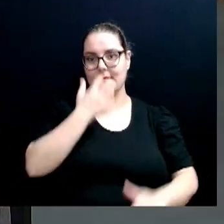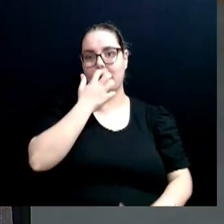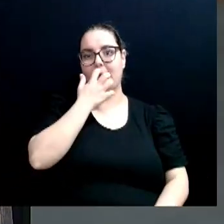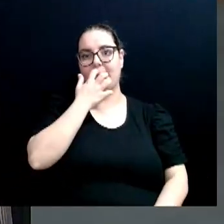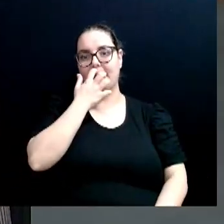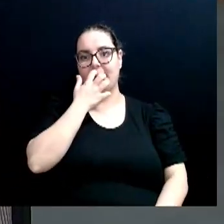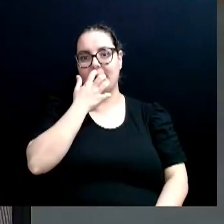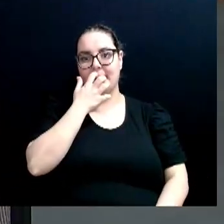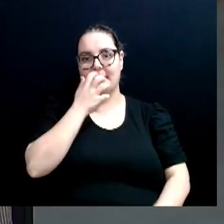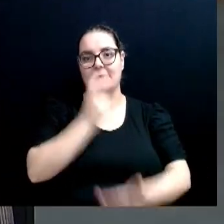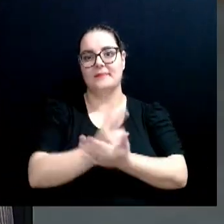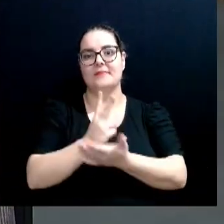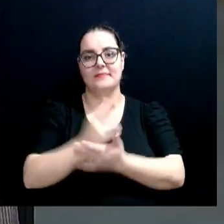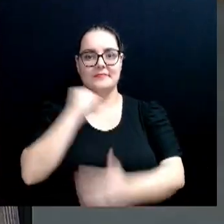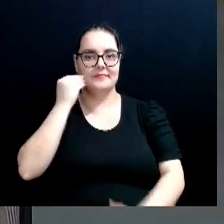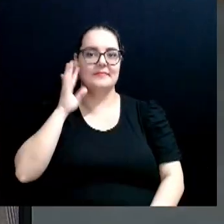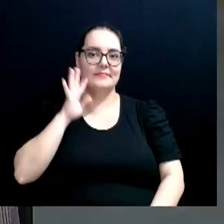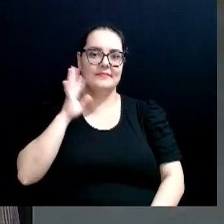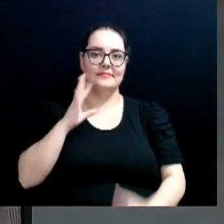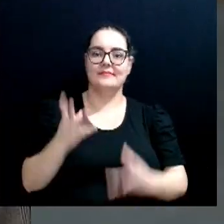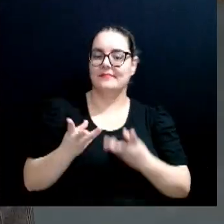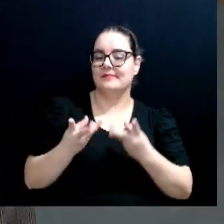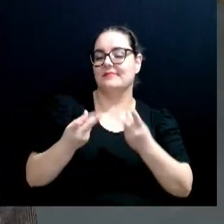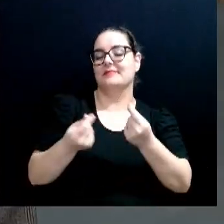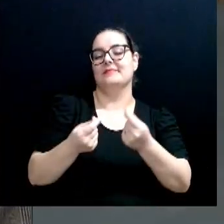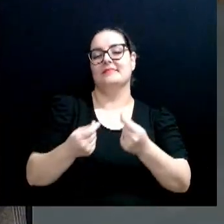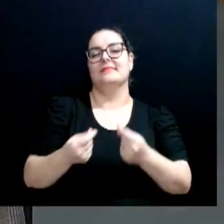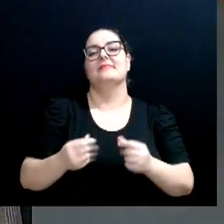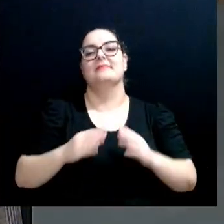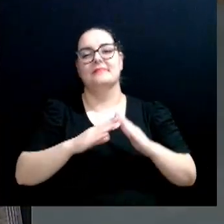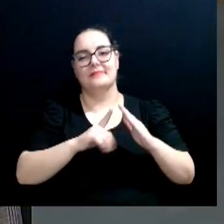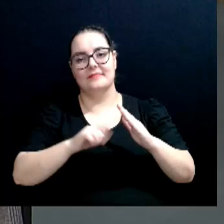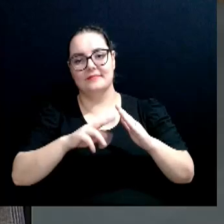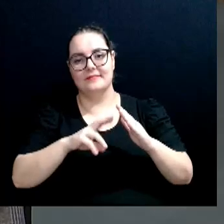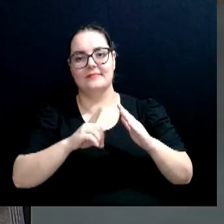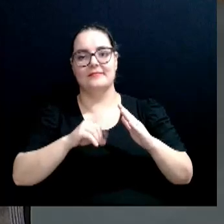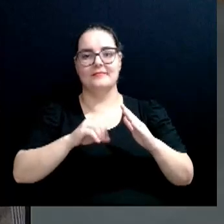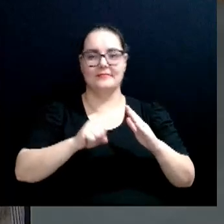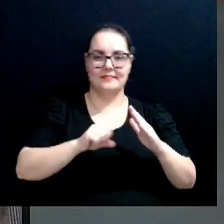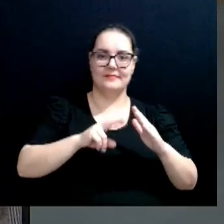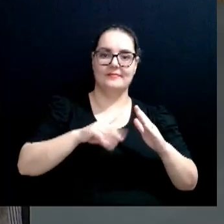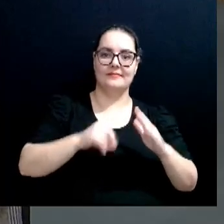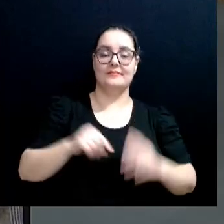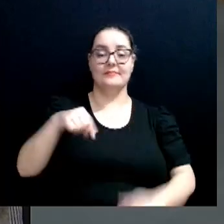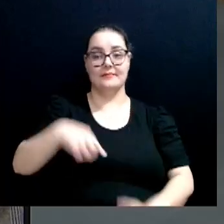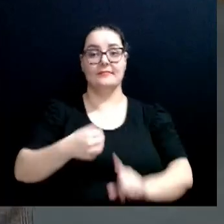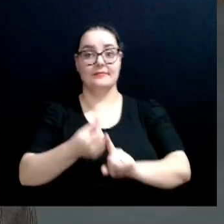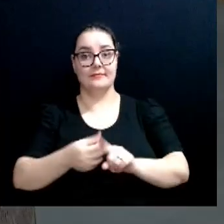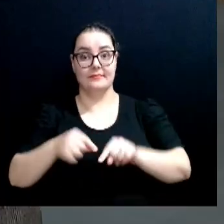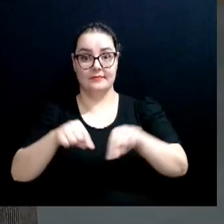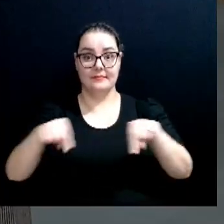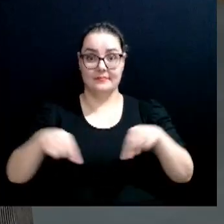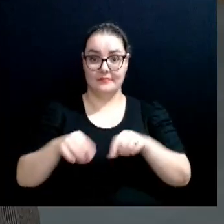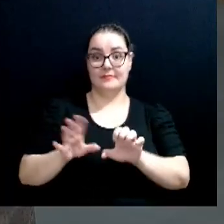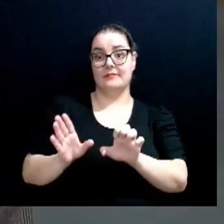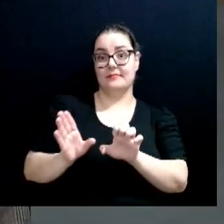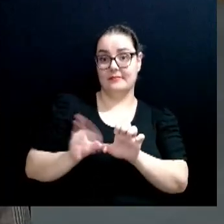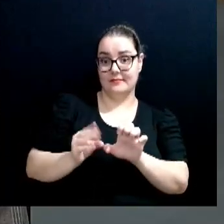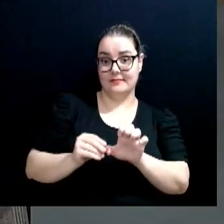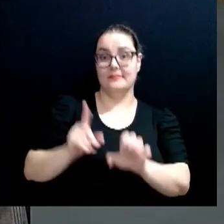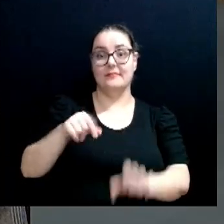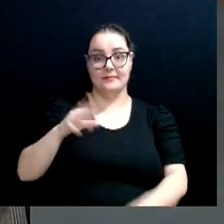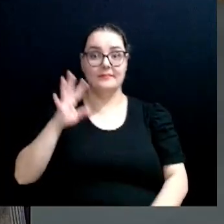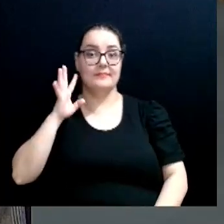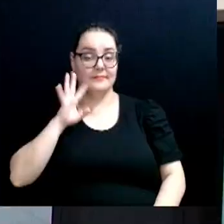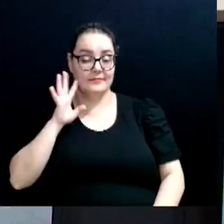legal. Então foi super rica a visita do Lar dos Velhinhos aqui. A gente recebeu esse semestre também uma sala de EJA, então é muito legal quando a gente tem